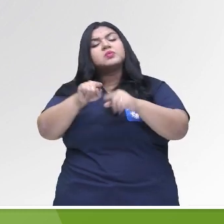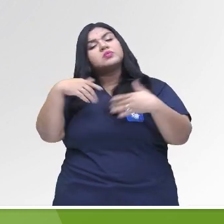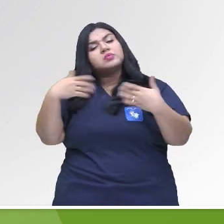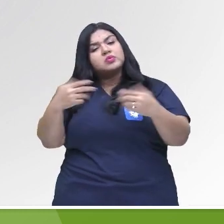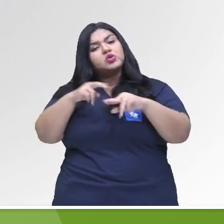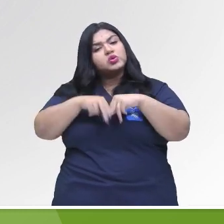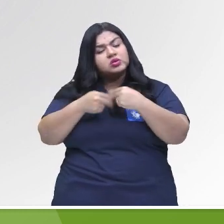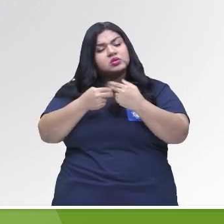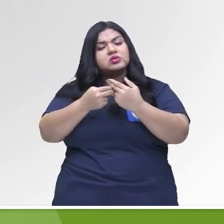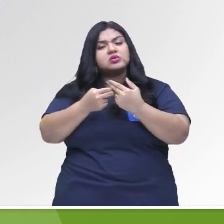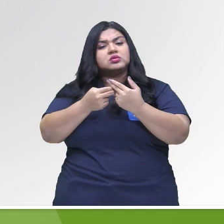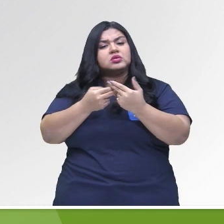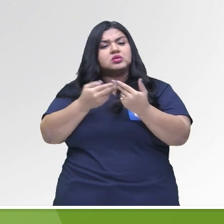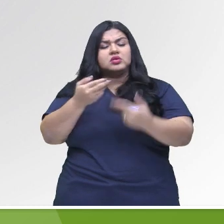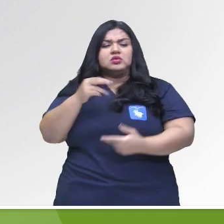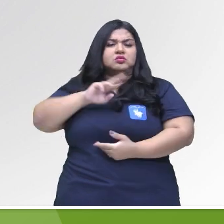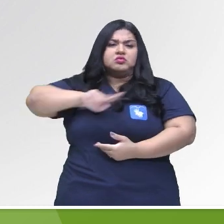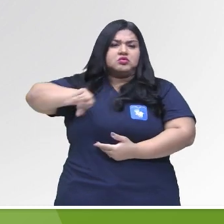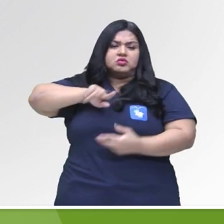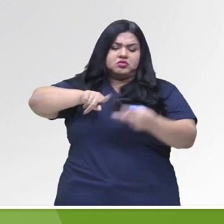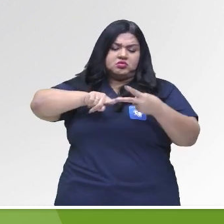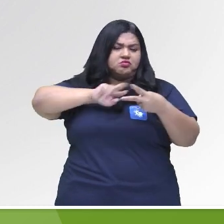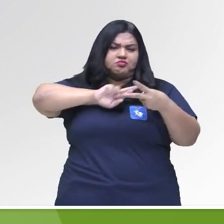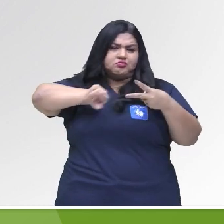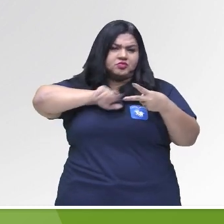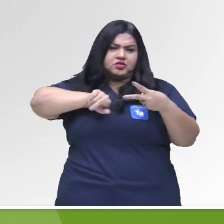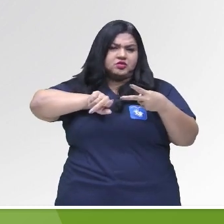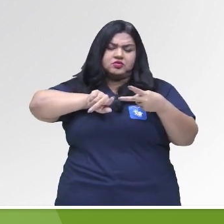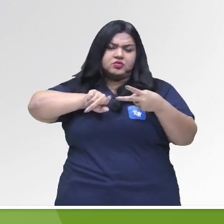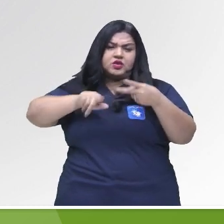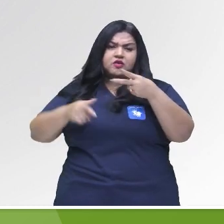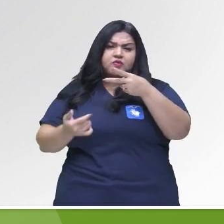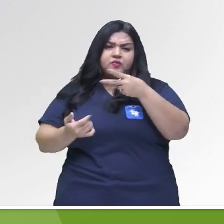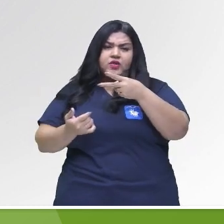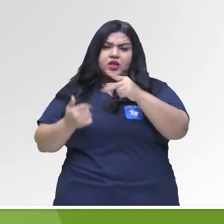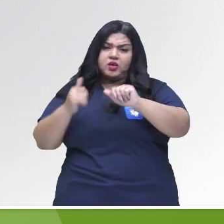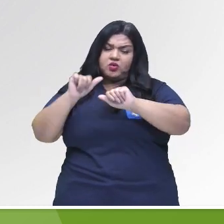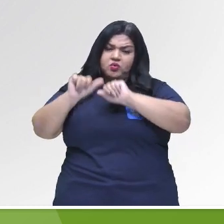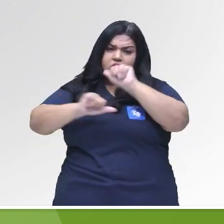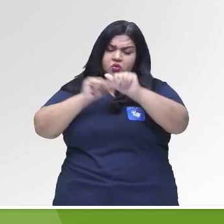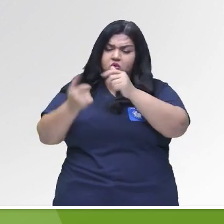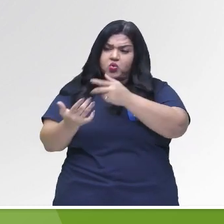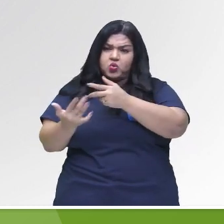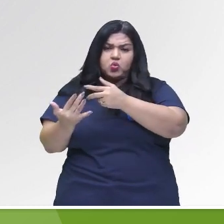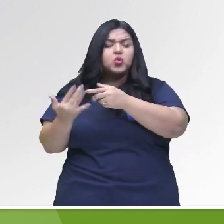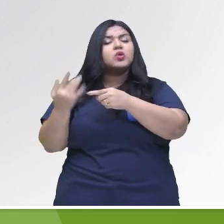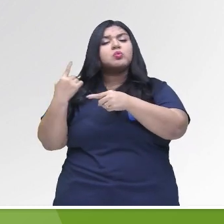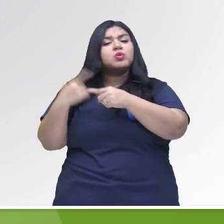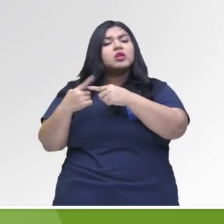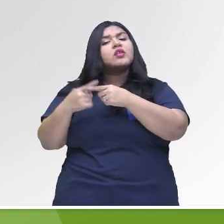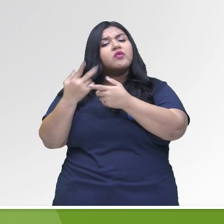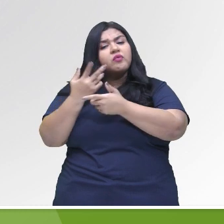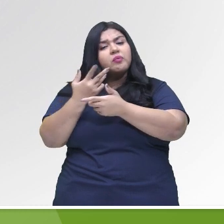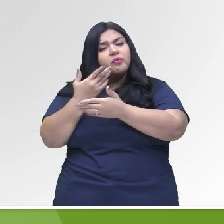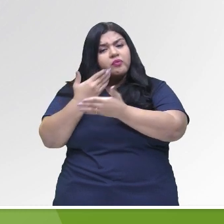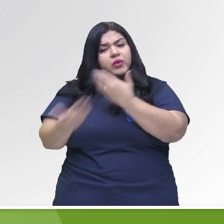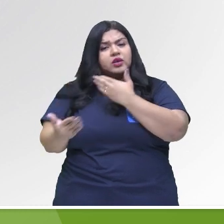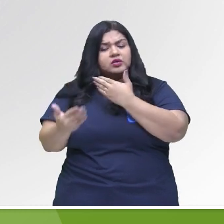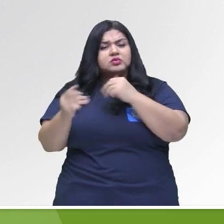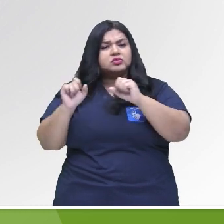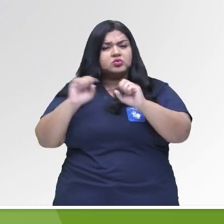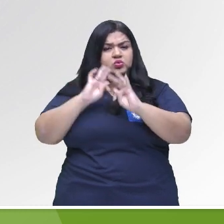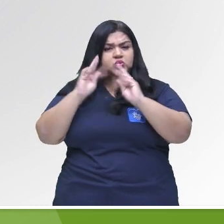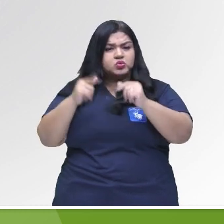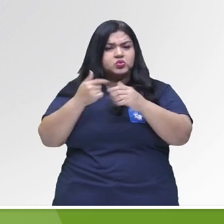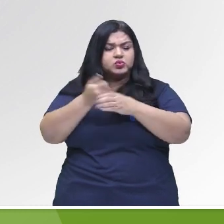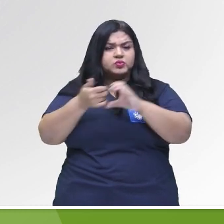ele não deve ser reprocessado, ou seja, não deve ser aquecido, porque ele vai perder todas as suas características,